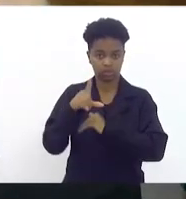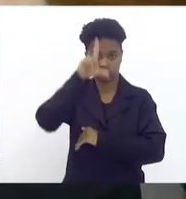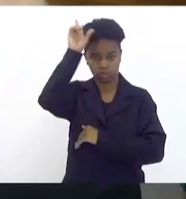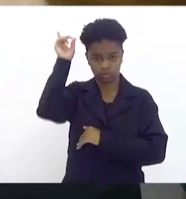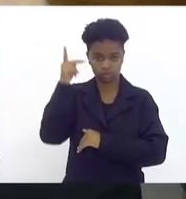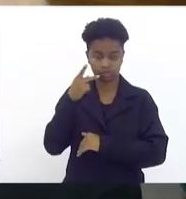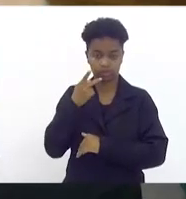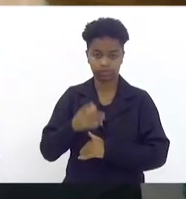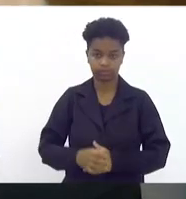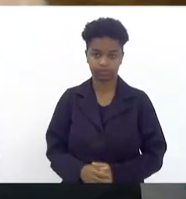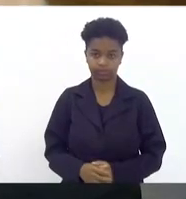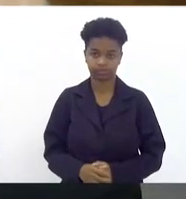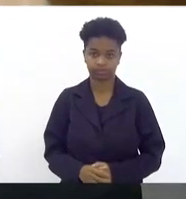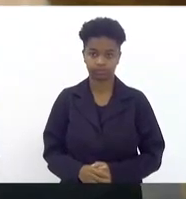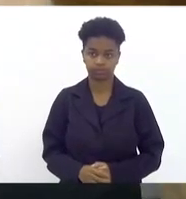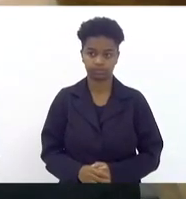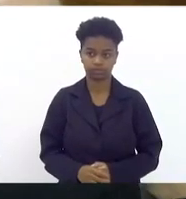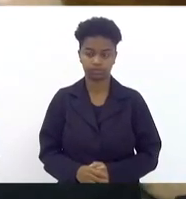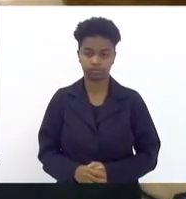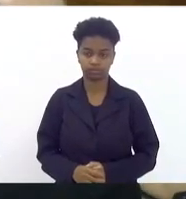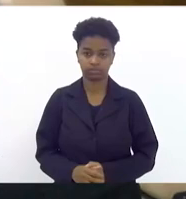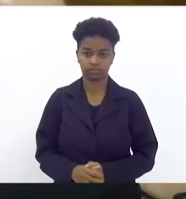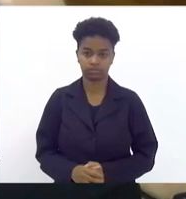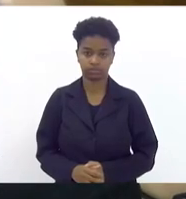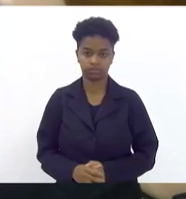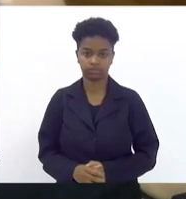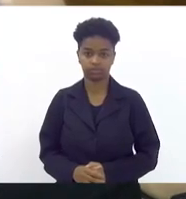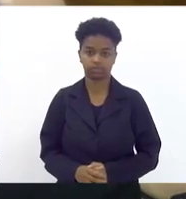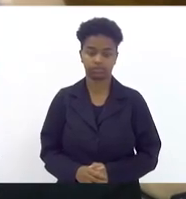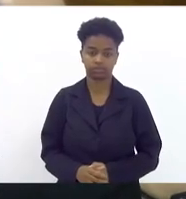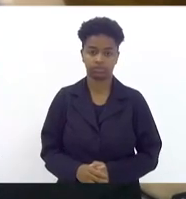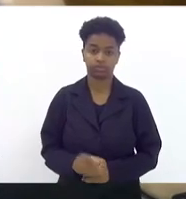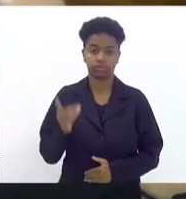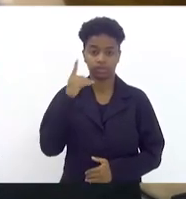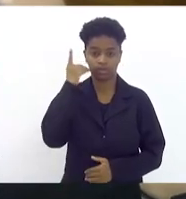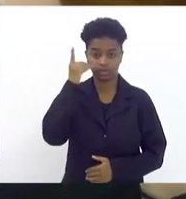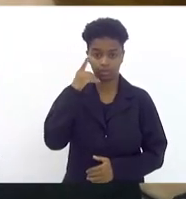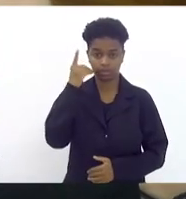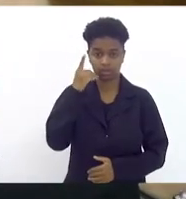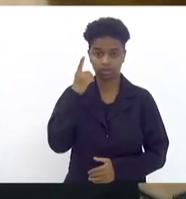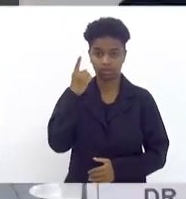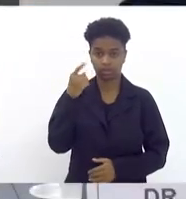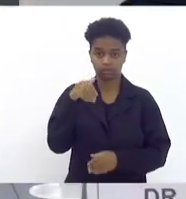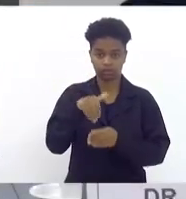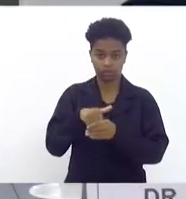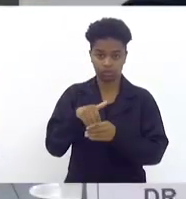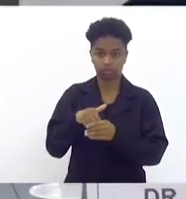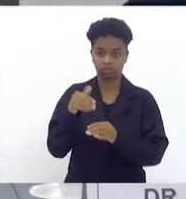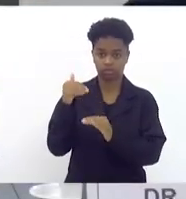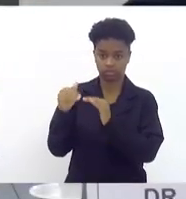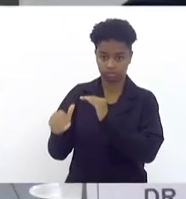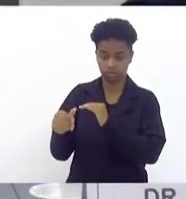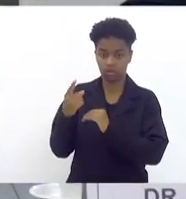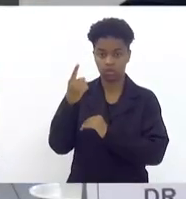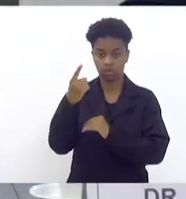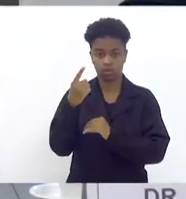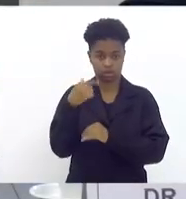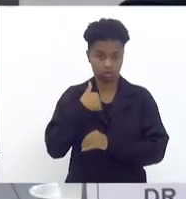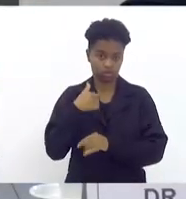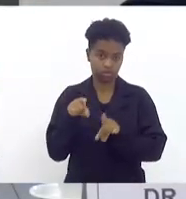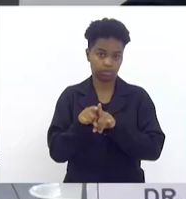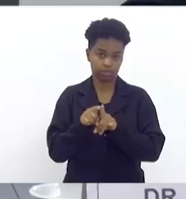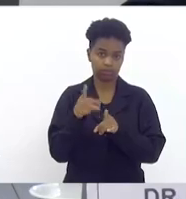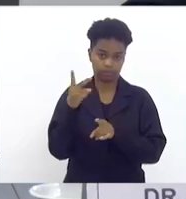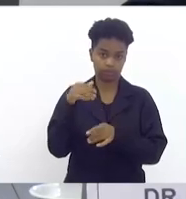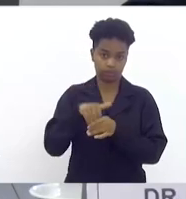Paulo. Oi. Deputado, um voto pela divergência. Meu voto também é pela divergência.